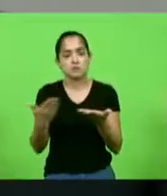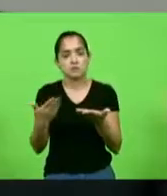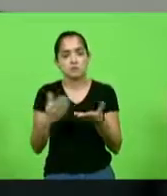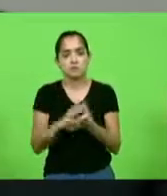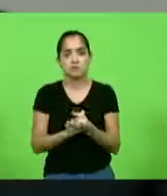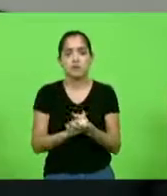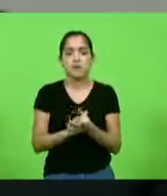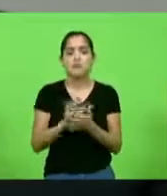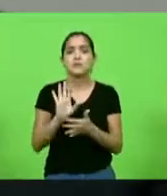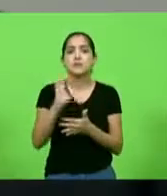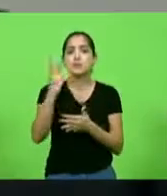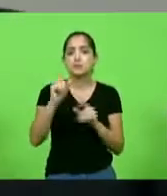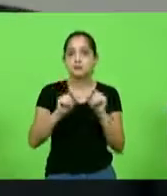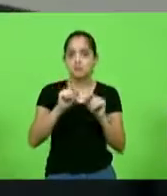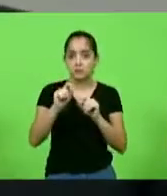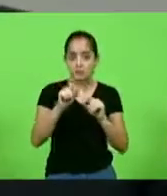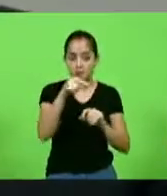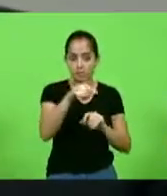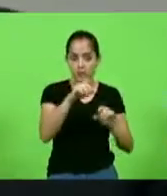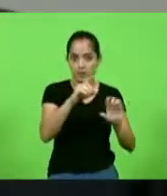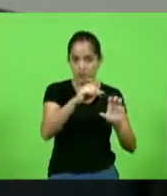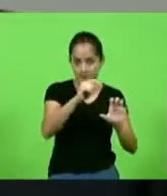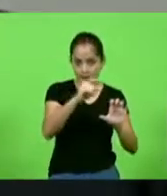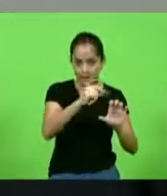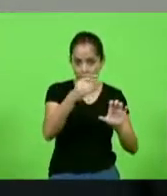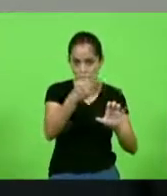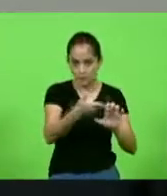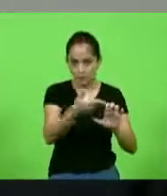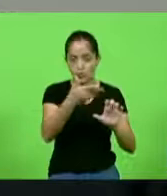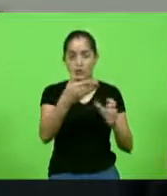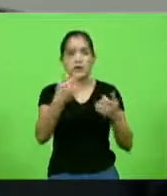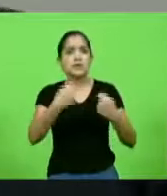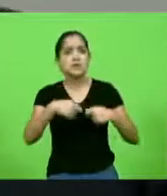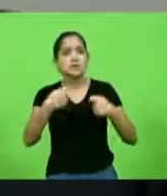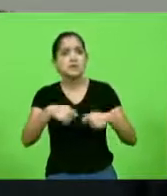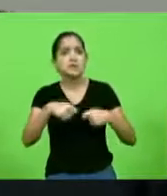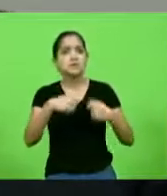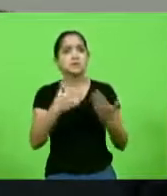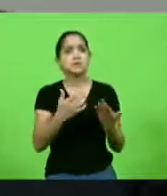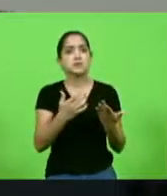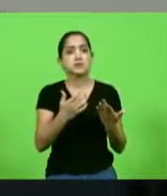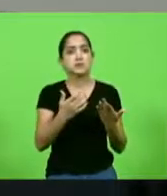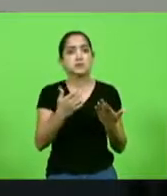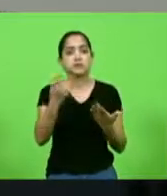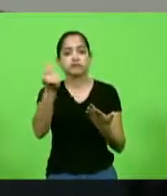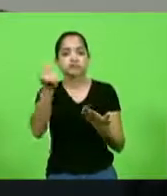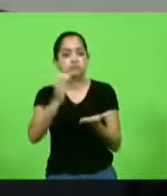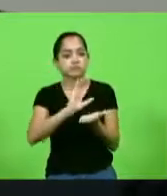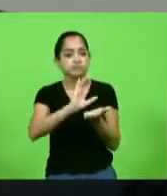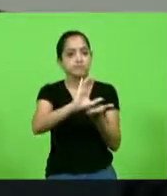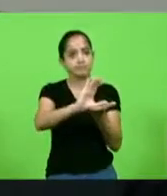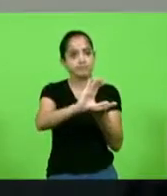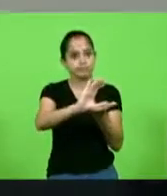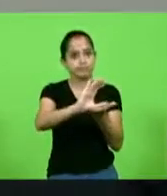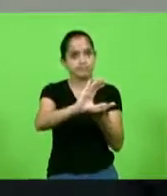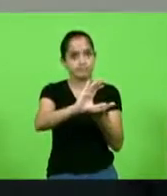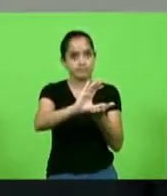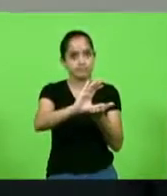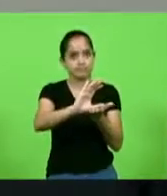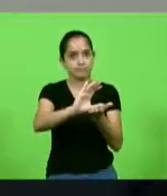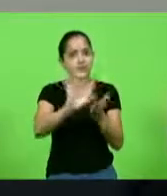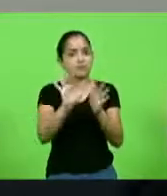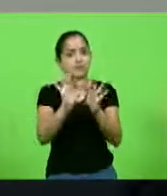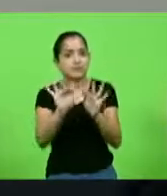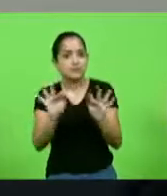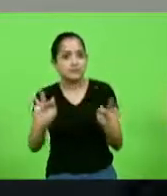o que acontece? O empreendedor, ele precisa que esse recurso seja disponibilizado de forma muito